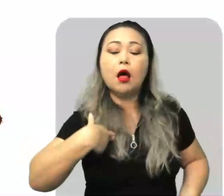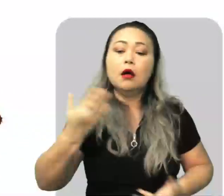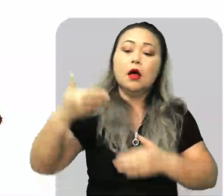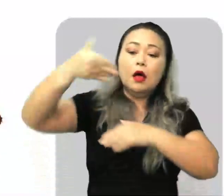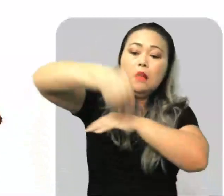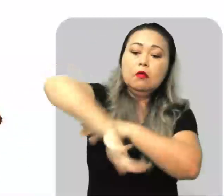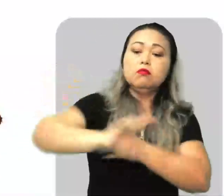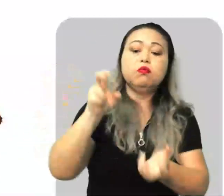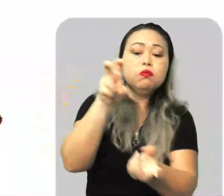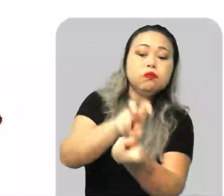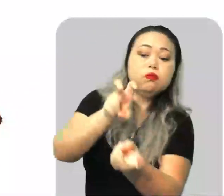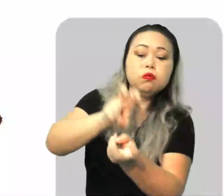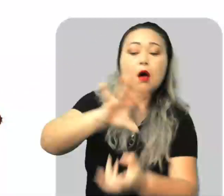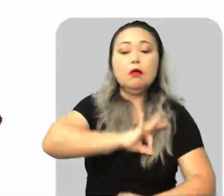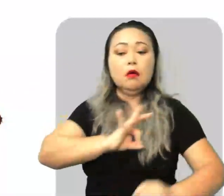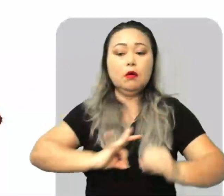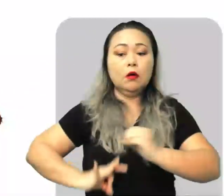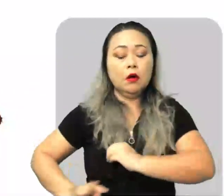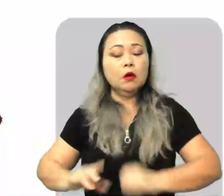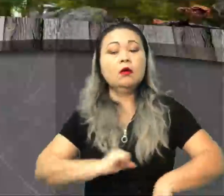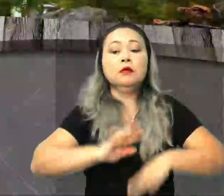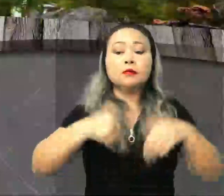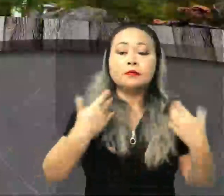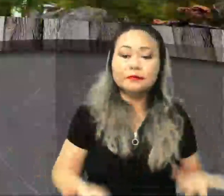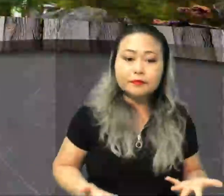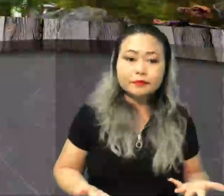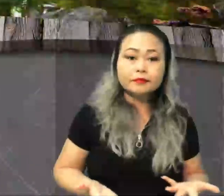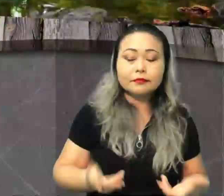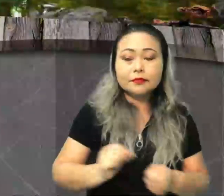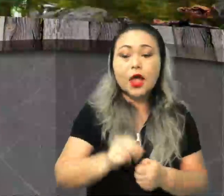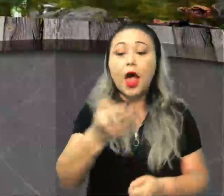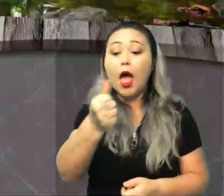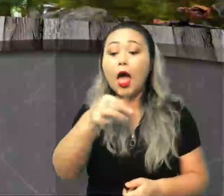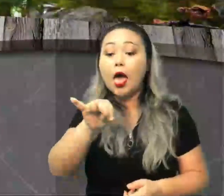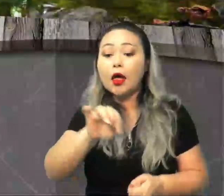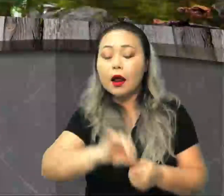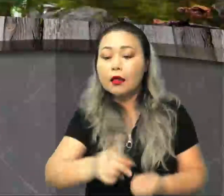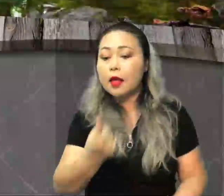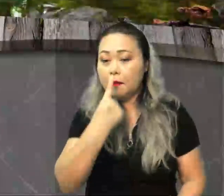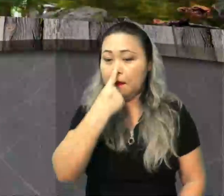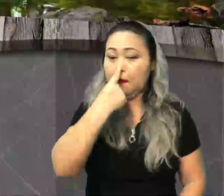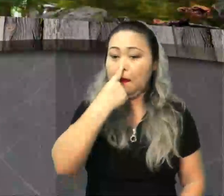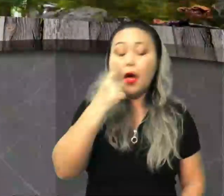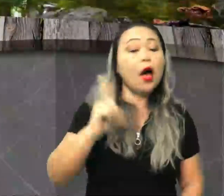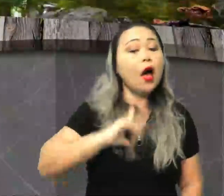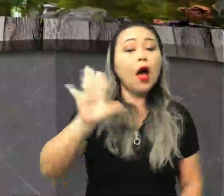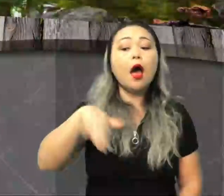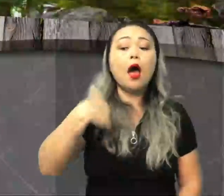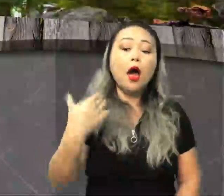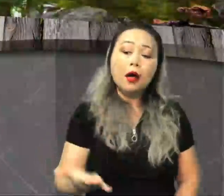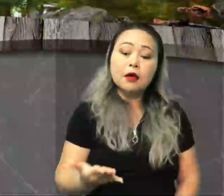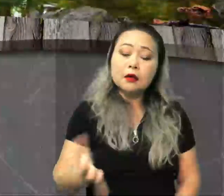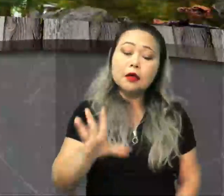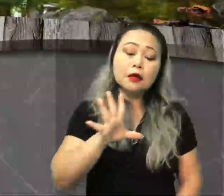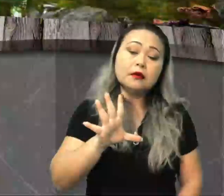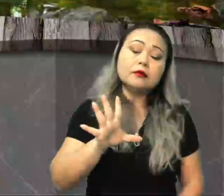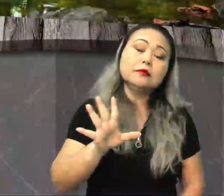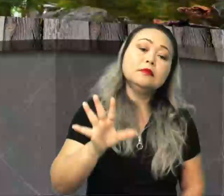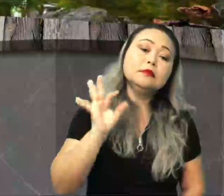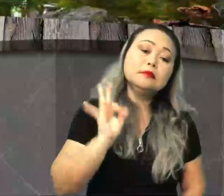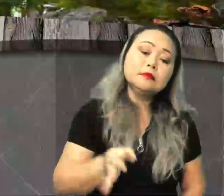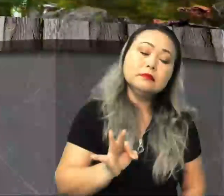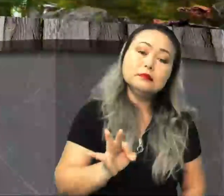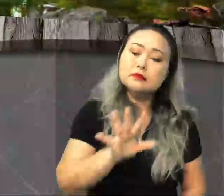o hipopótamo, a onça, tá? A anta, também outro animal que eu amo de paixão,